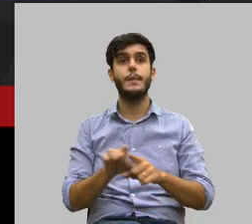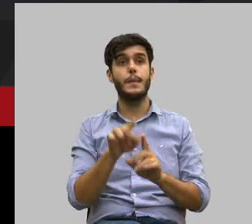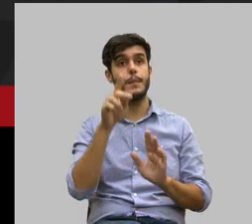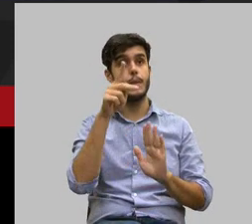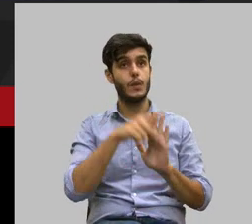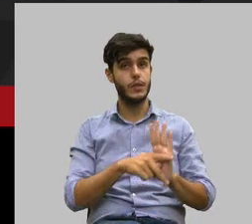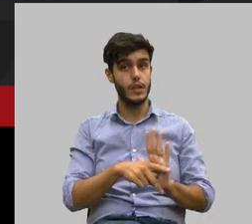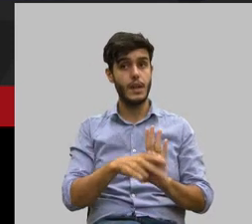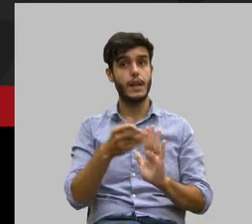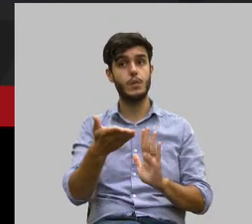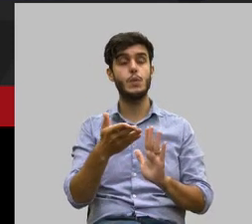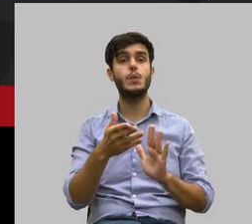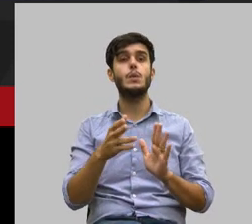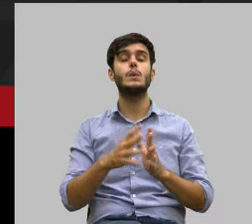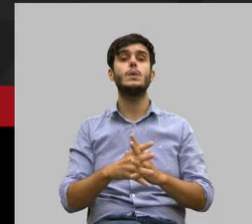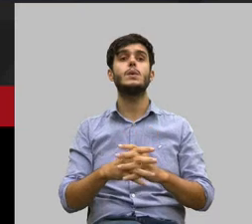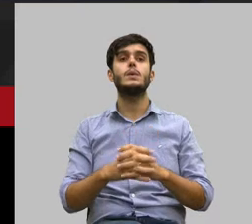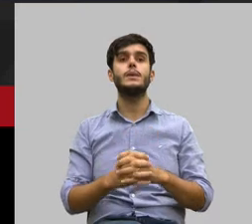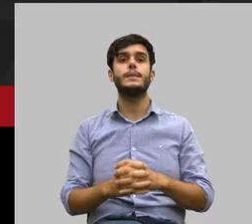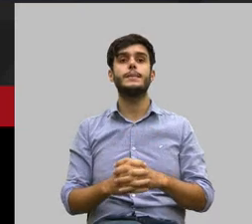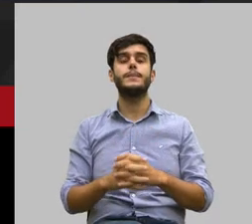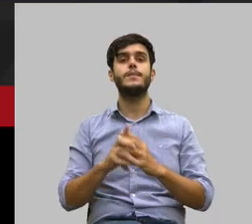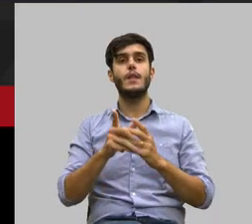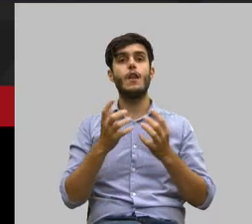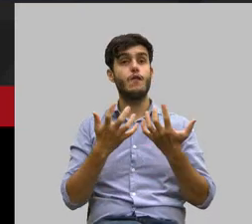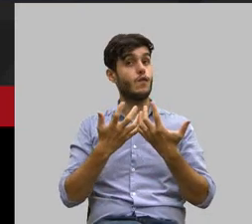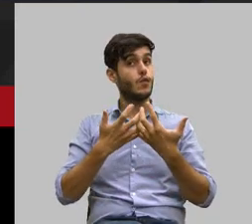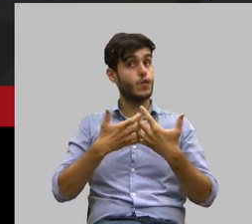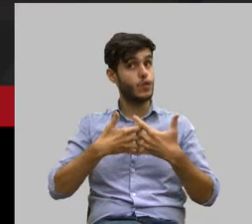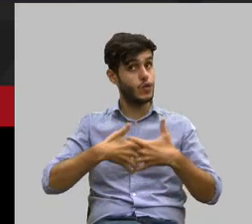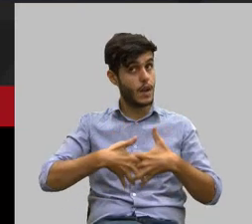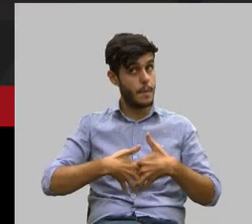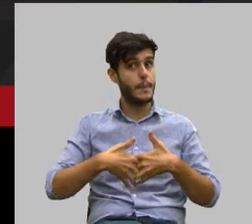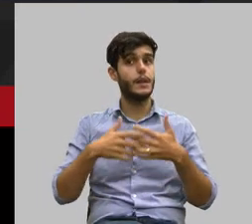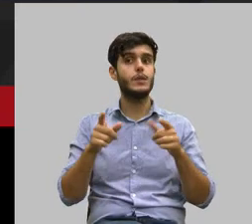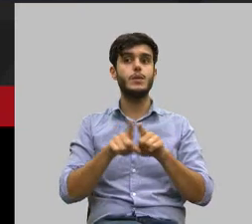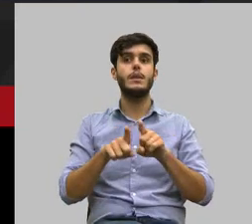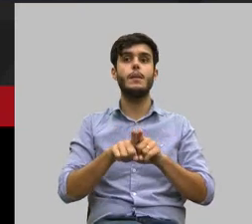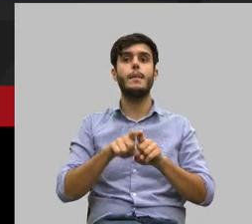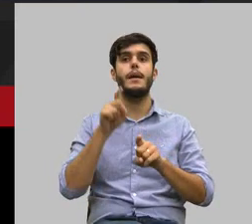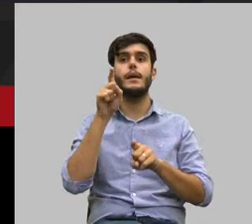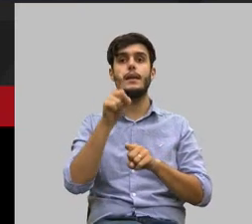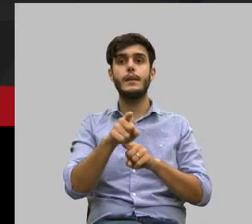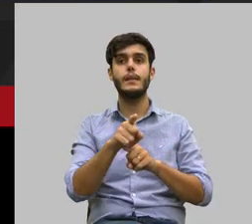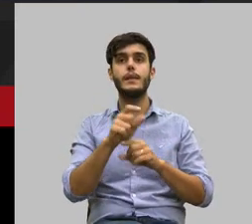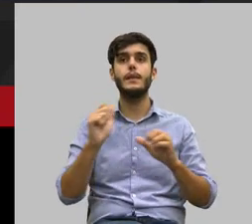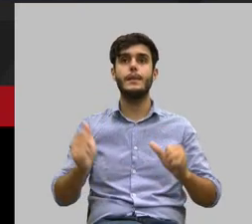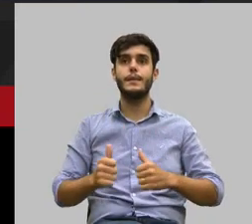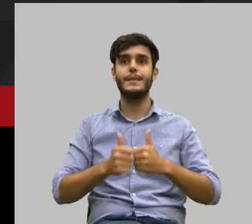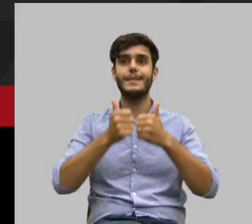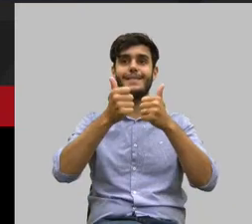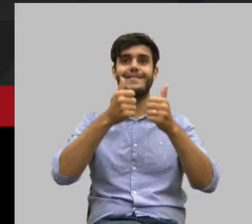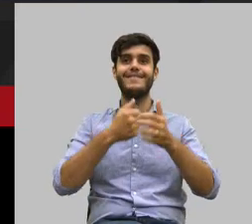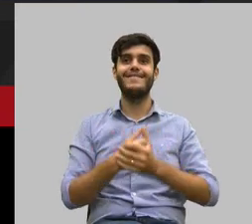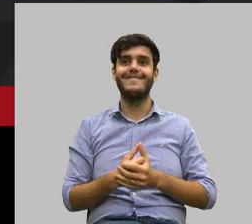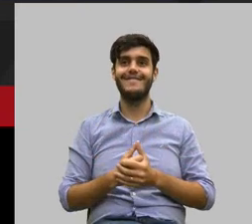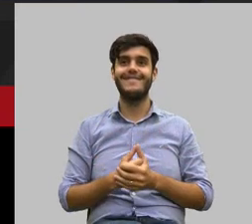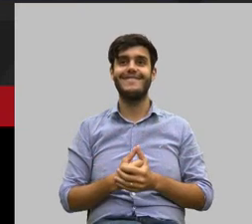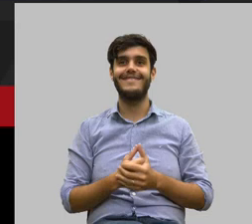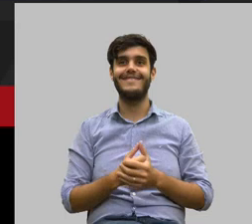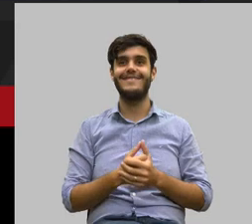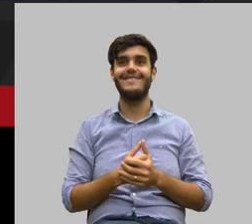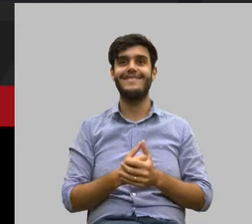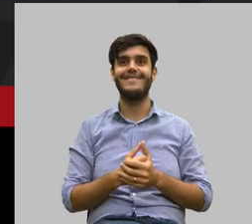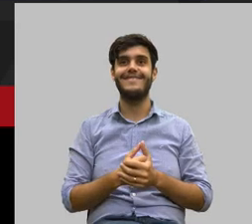destaque quanto a o funcionamento e mais do que isso né a melhoria do atendimento quanto a